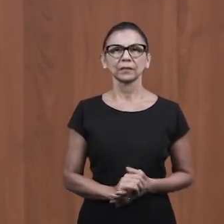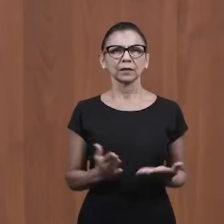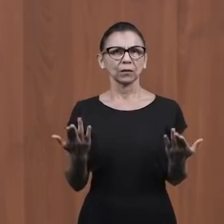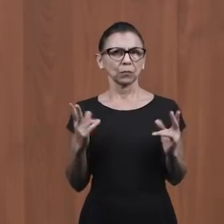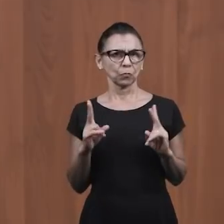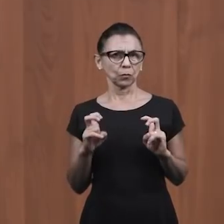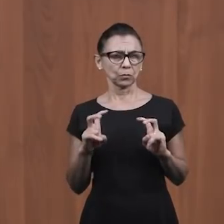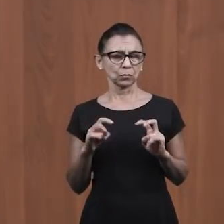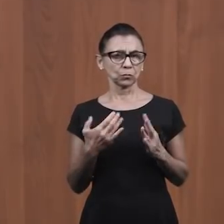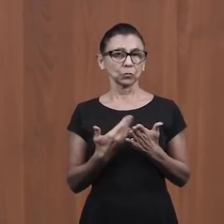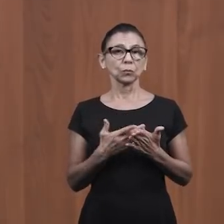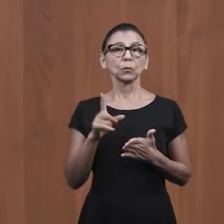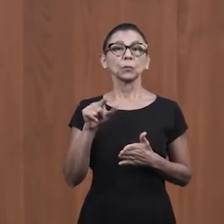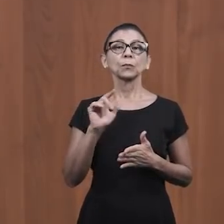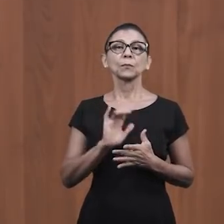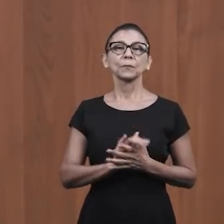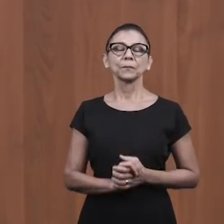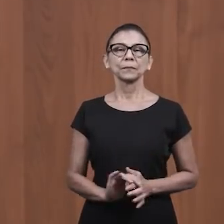tempestade.